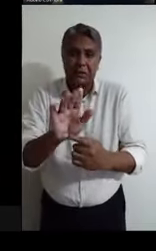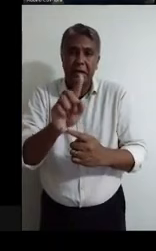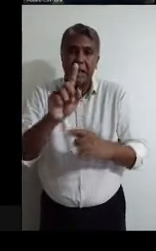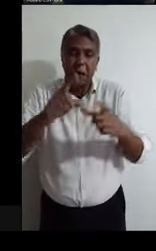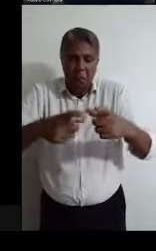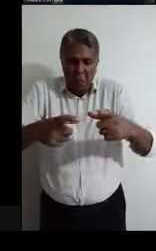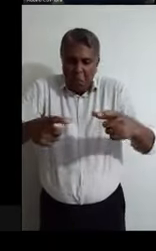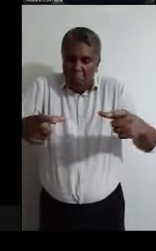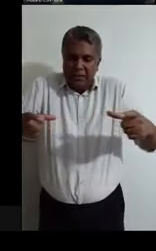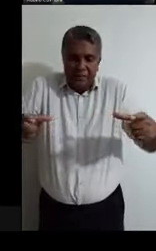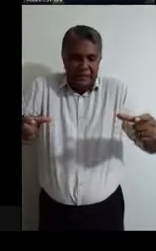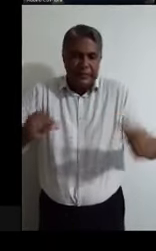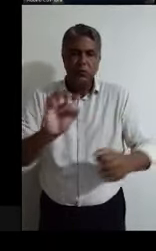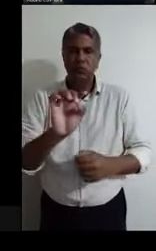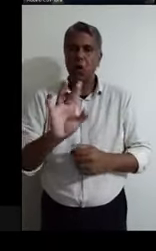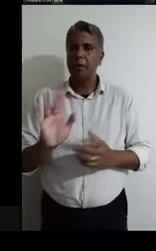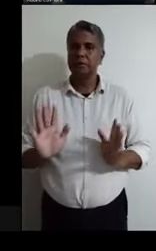dimensão.